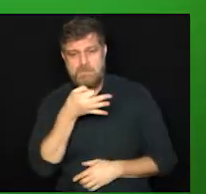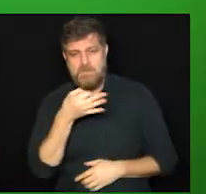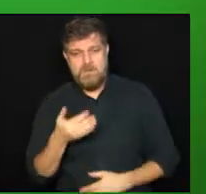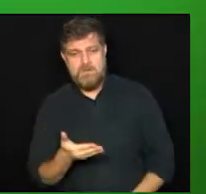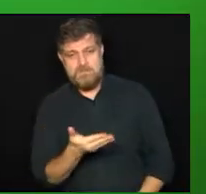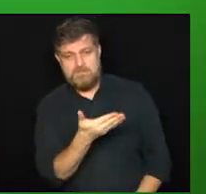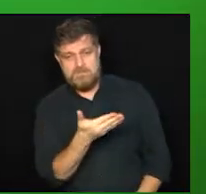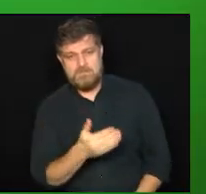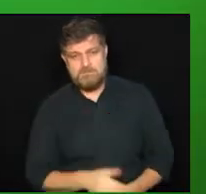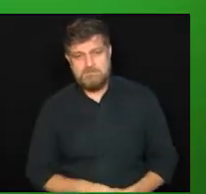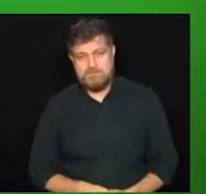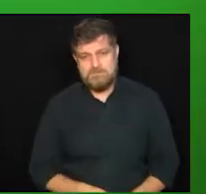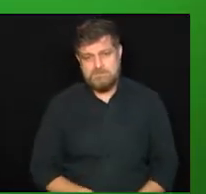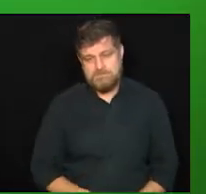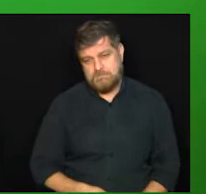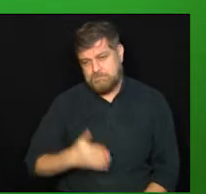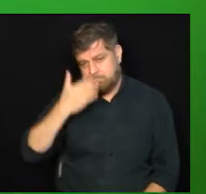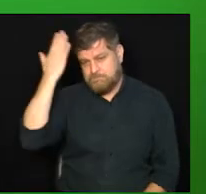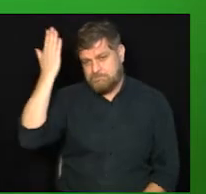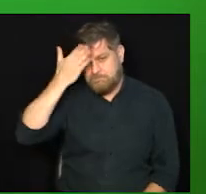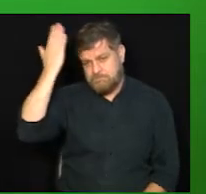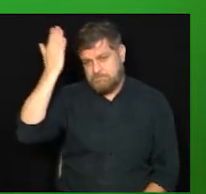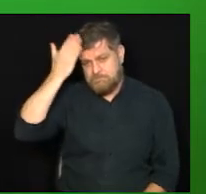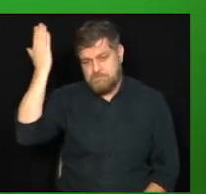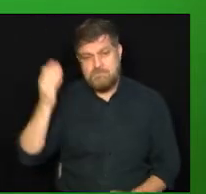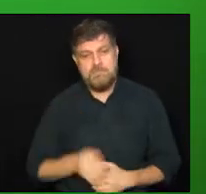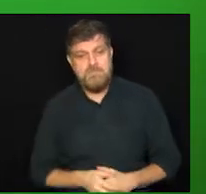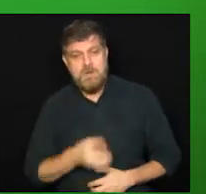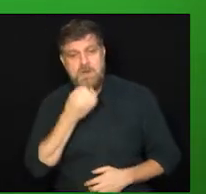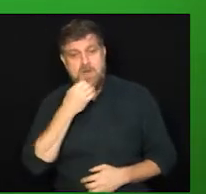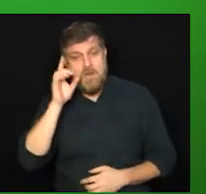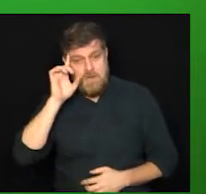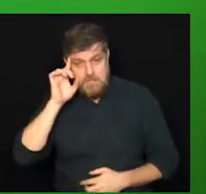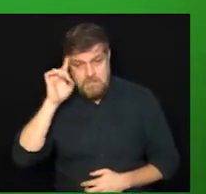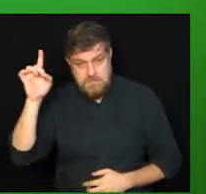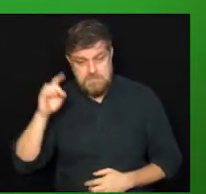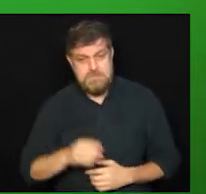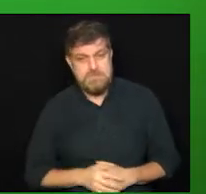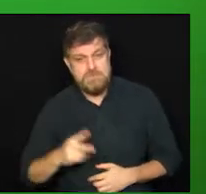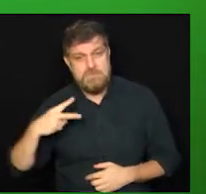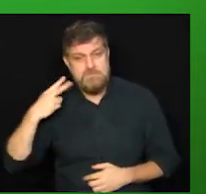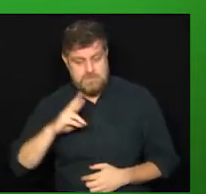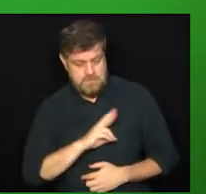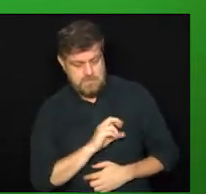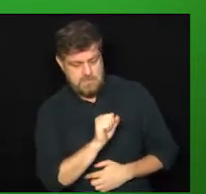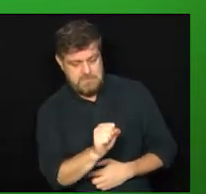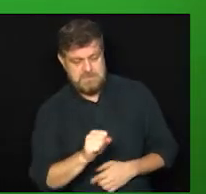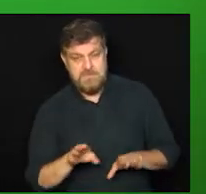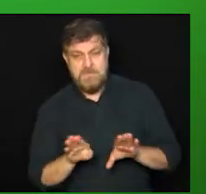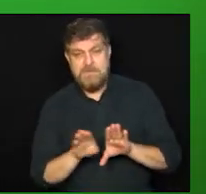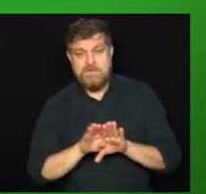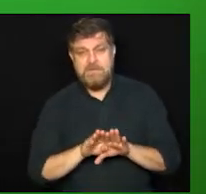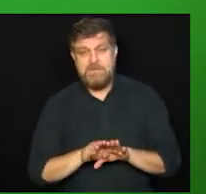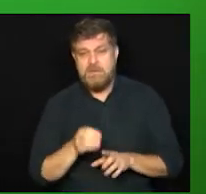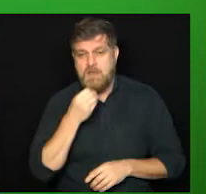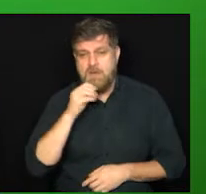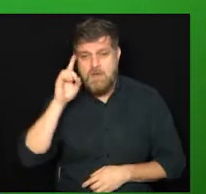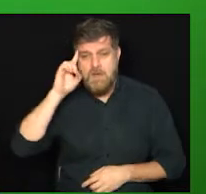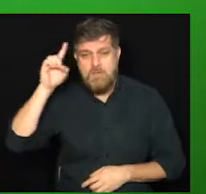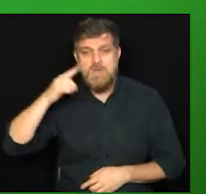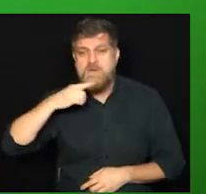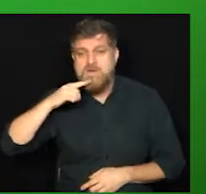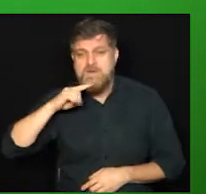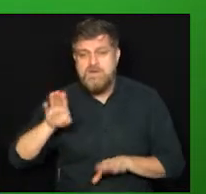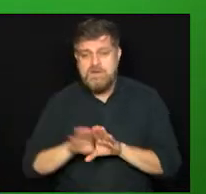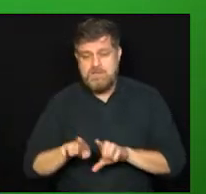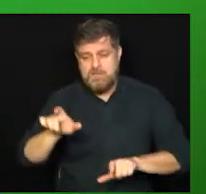Bom dia, vereador Rossini, bom dia, vereador Eduardo Magoga, bom dia também aos telespectadores da